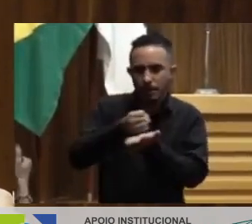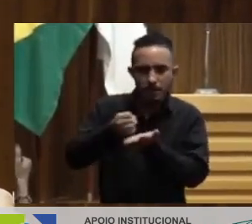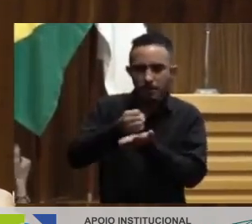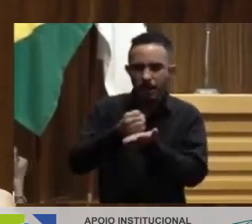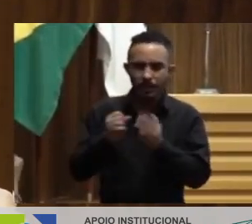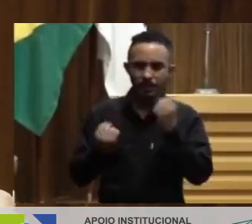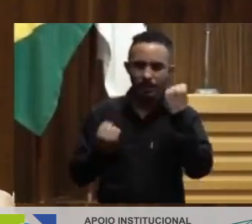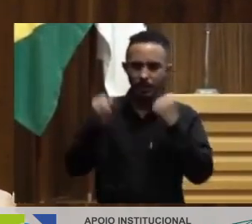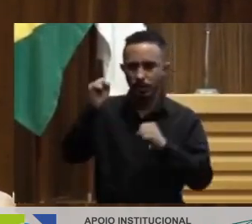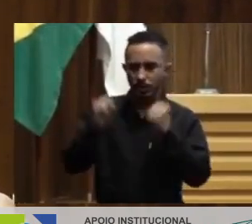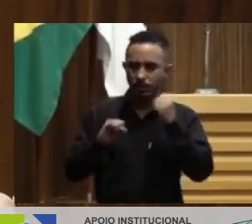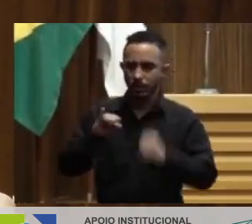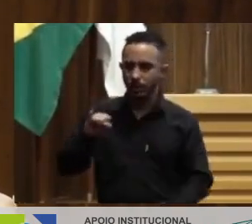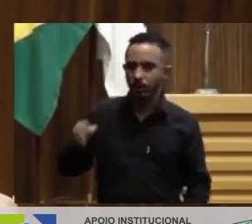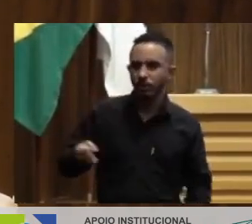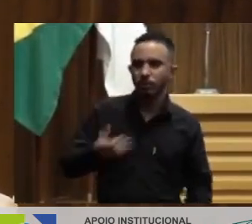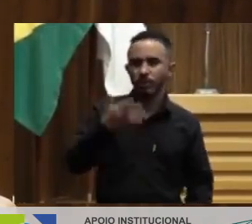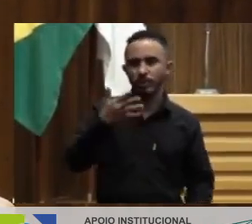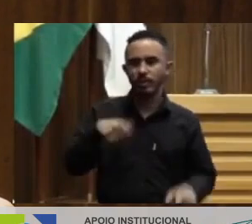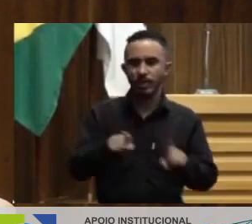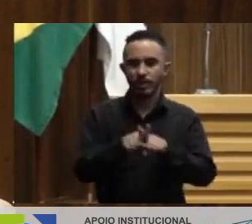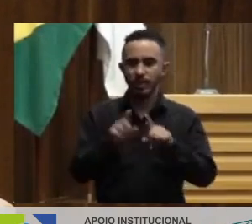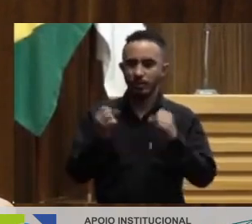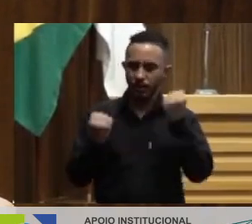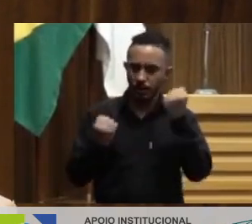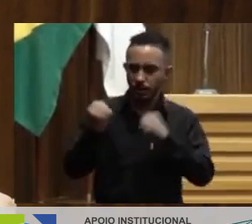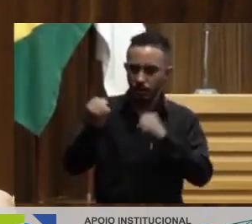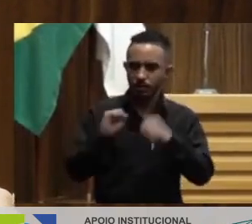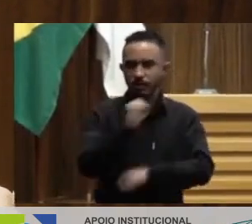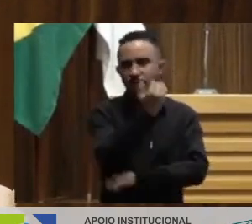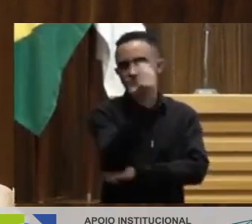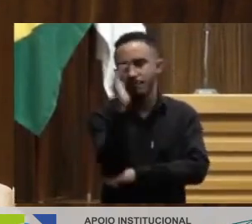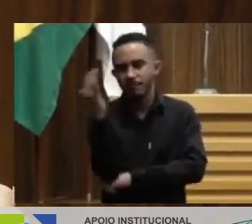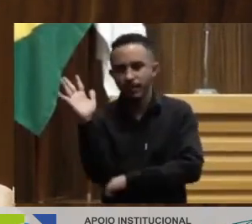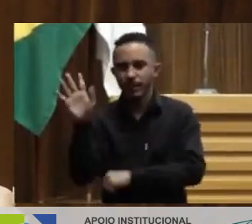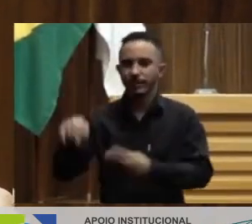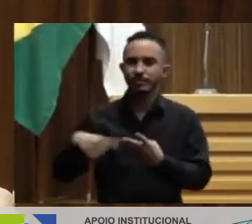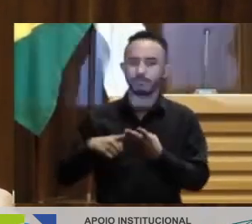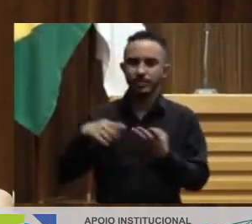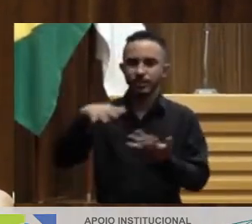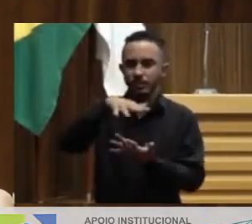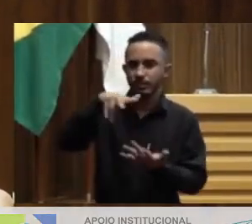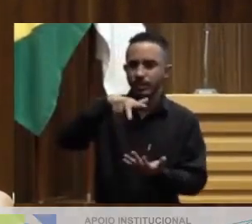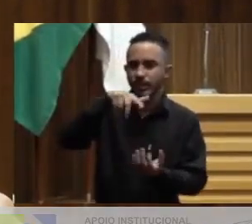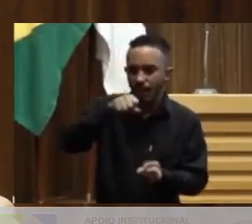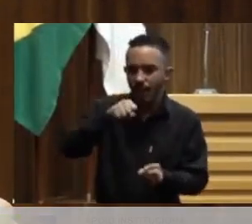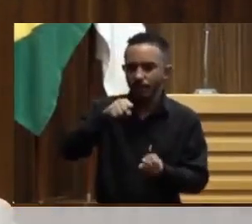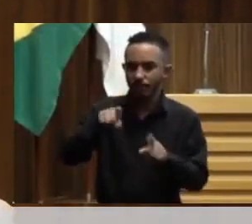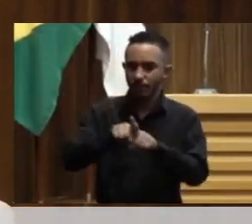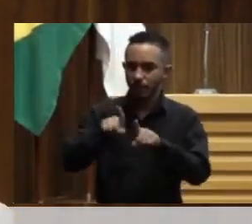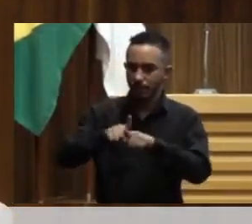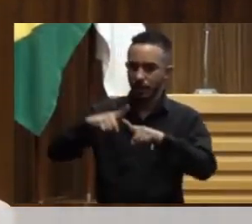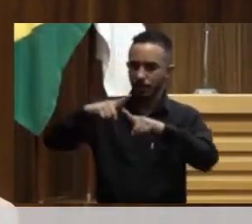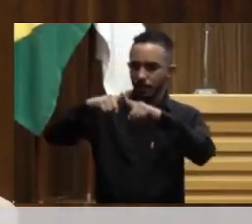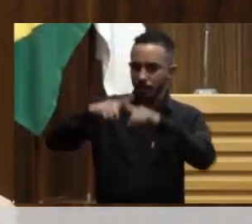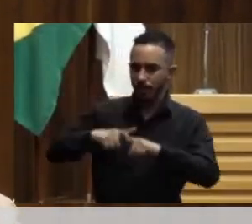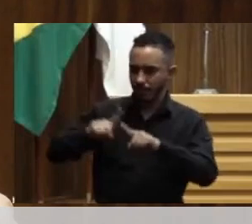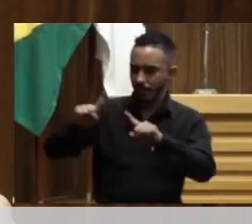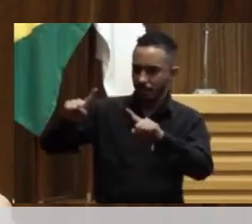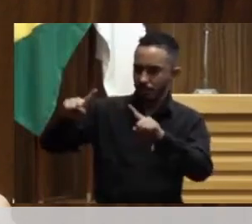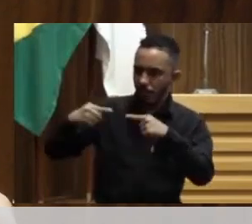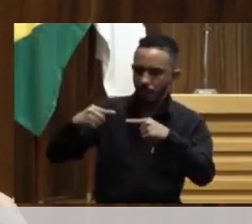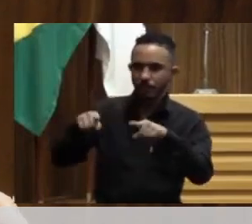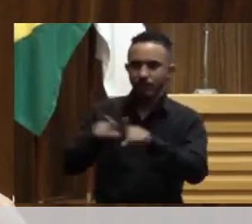indústria inovadora, uma indústria verde, sustentável, uma indústria competitiva, com